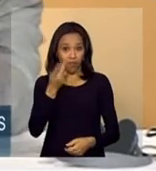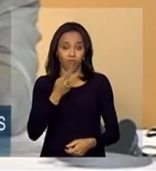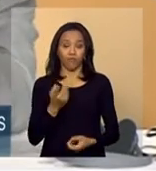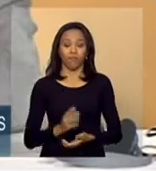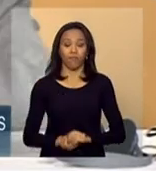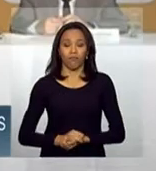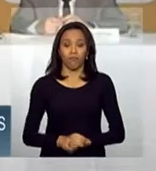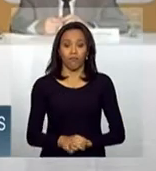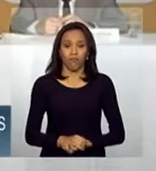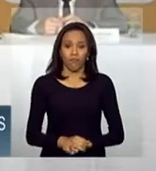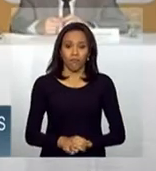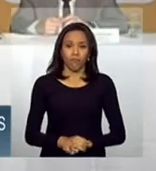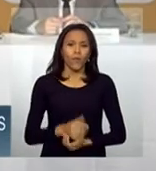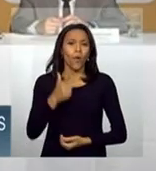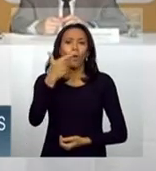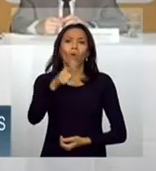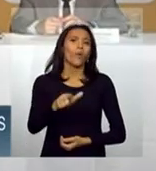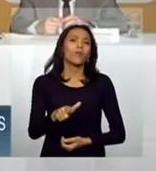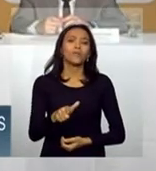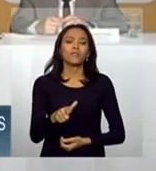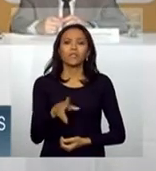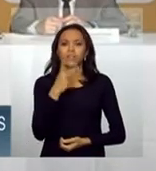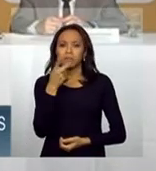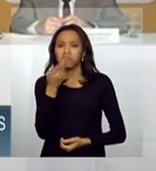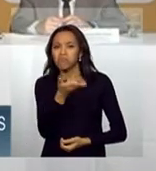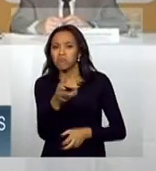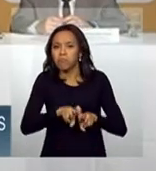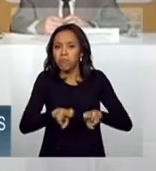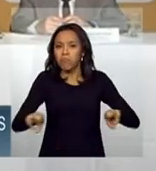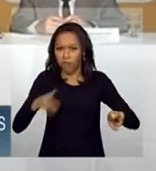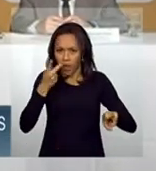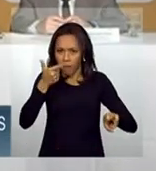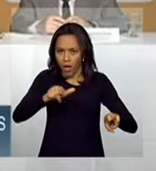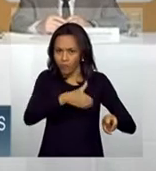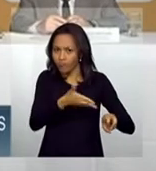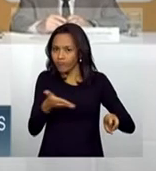imaterialidade. Mais alguma consideração dos senhores da mesa?